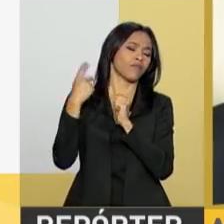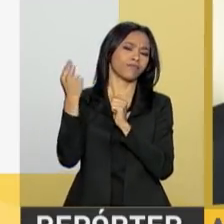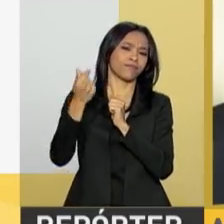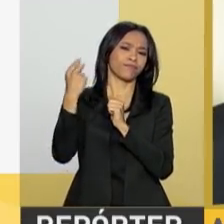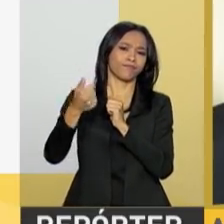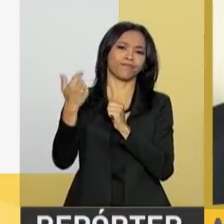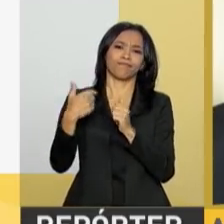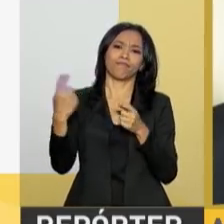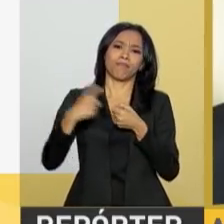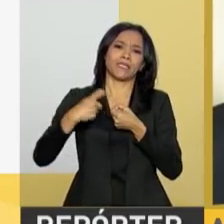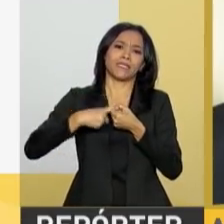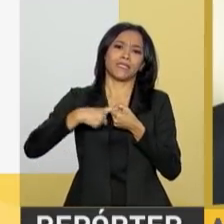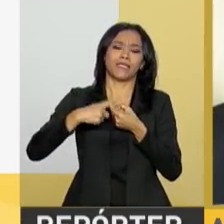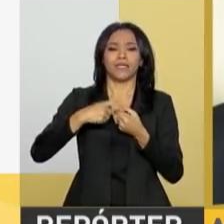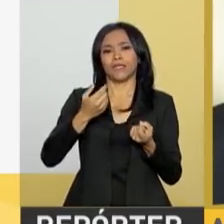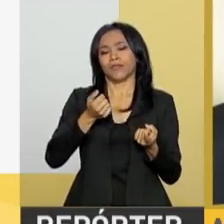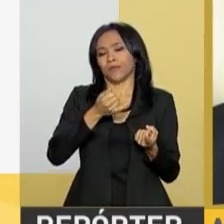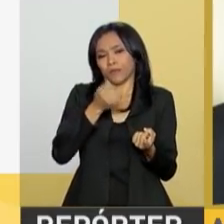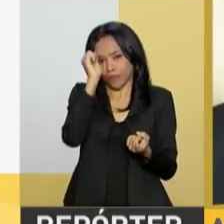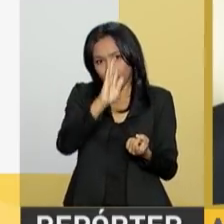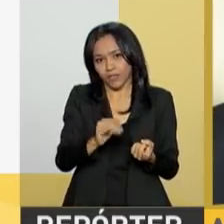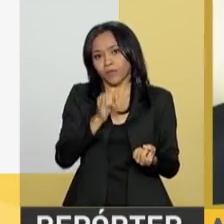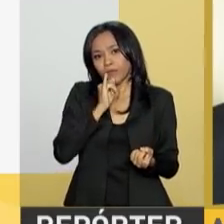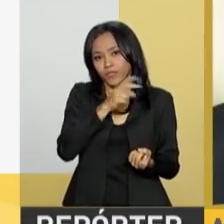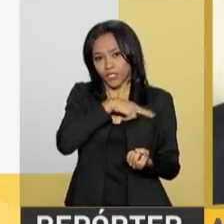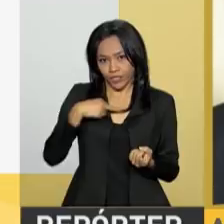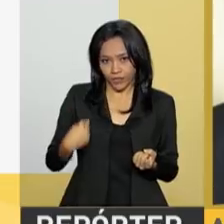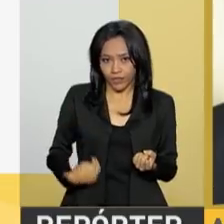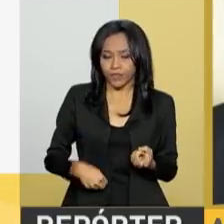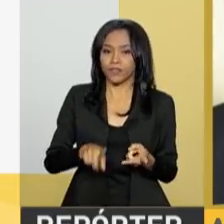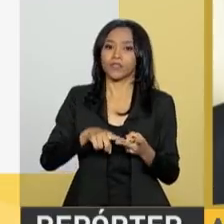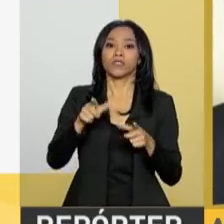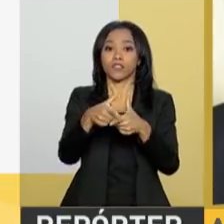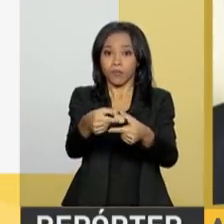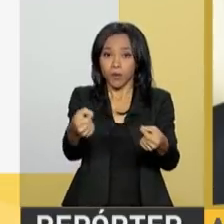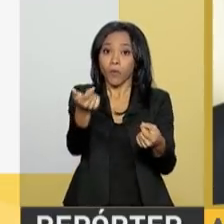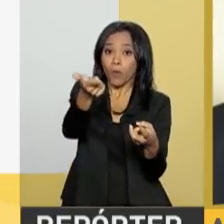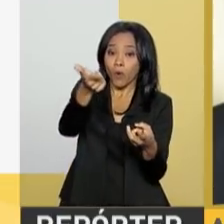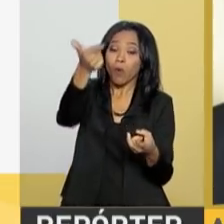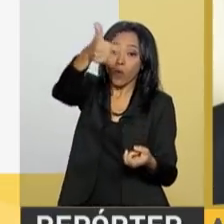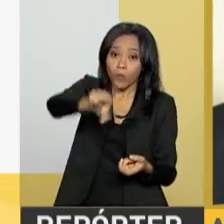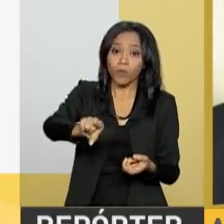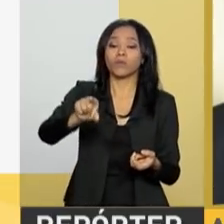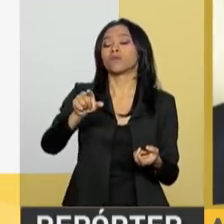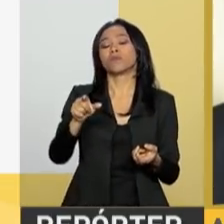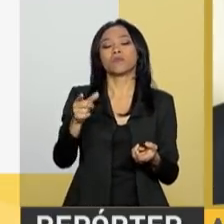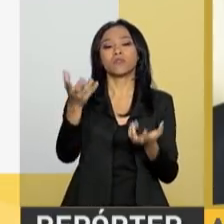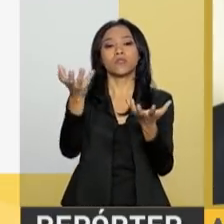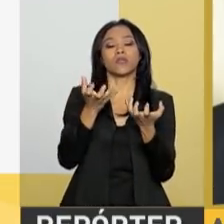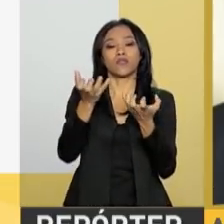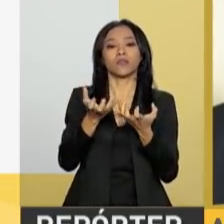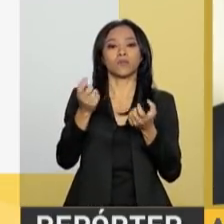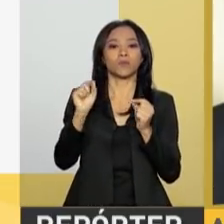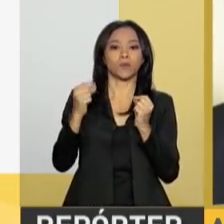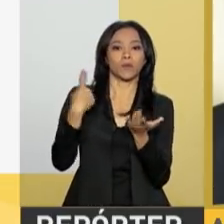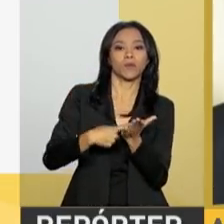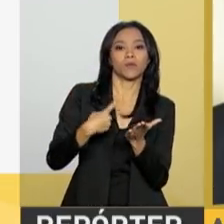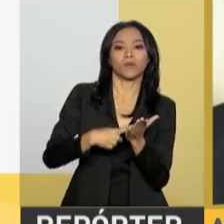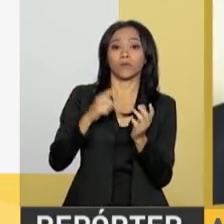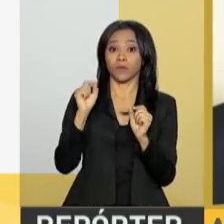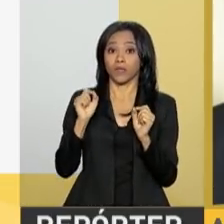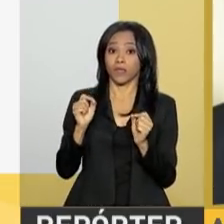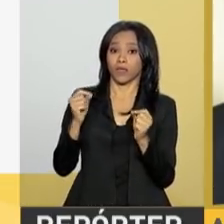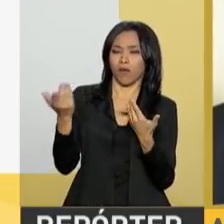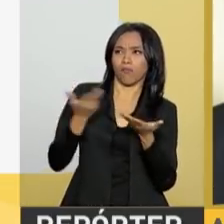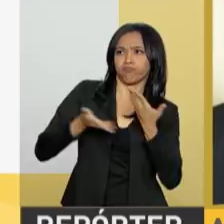como a china e já fora outros como a coréia queremos implementar com eles relações mais